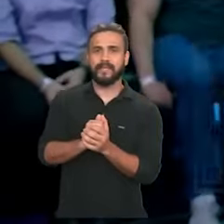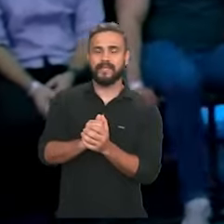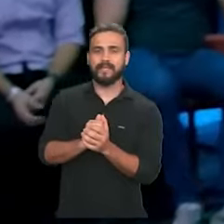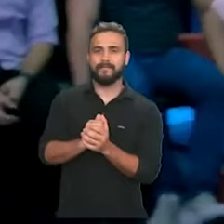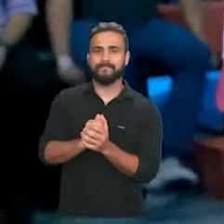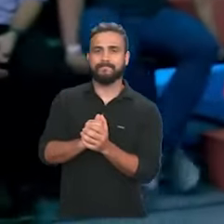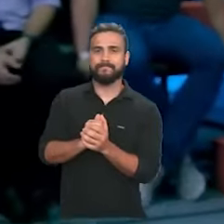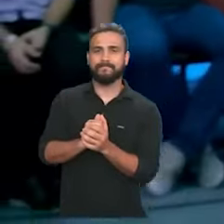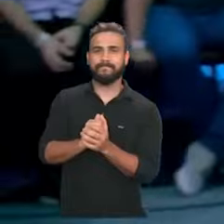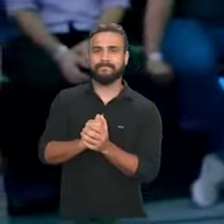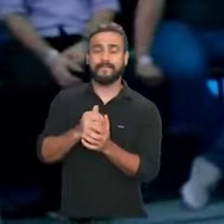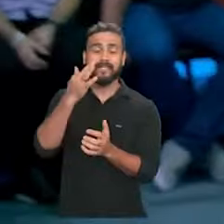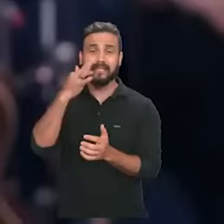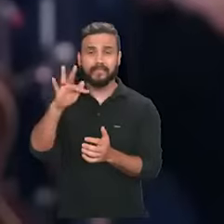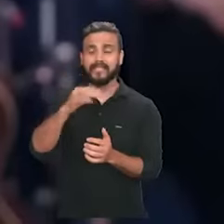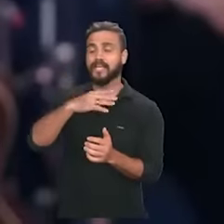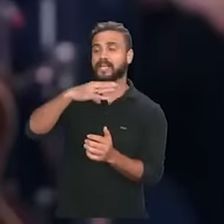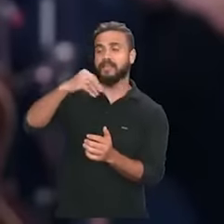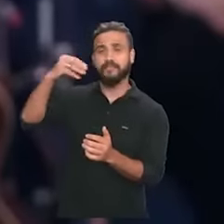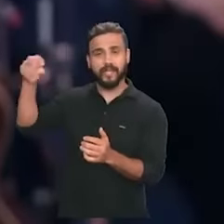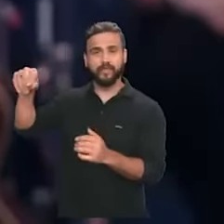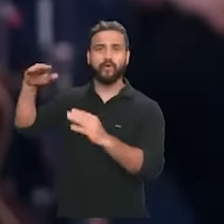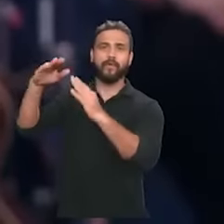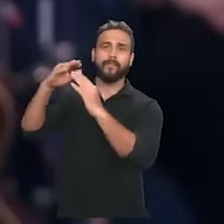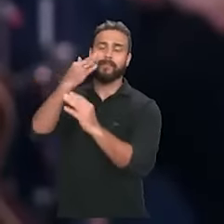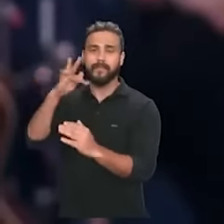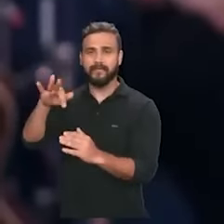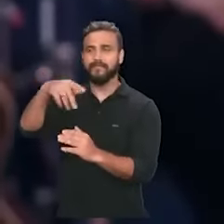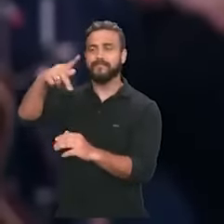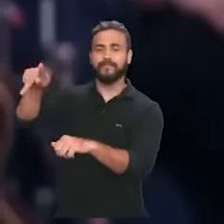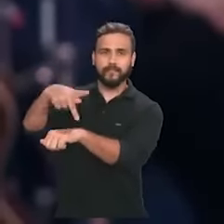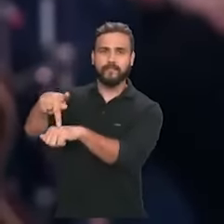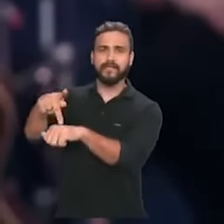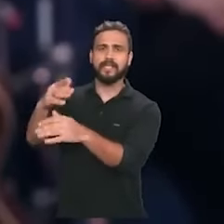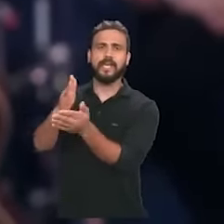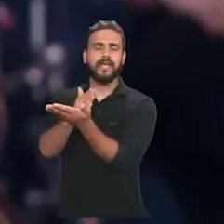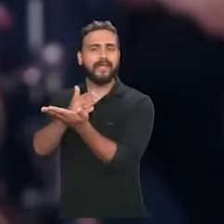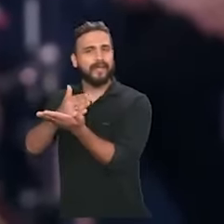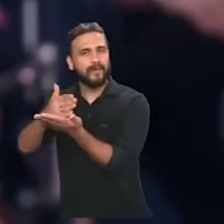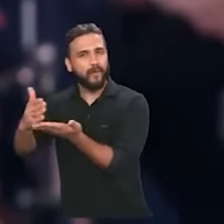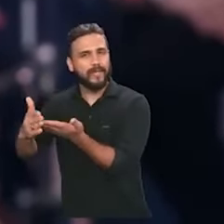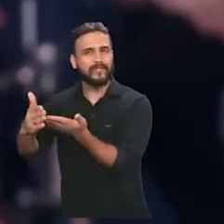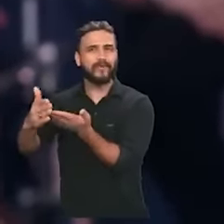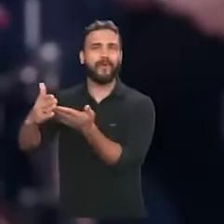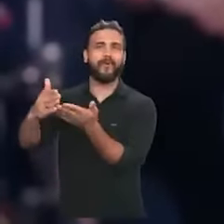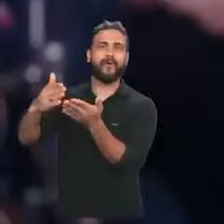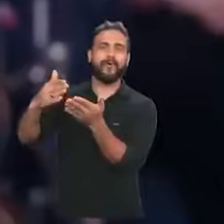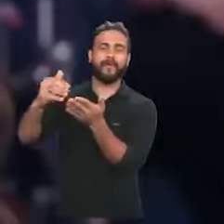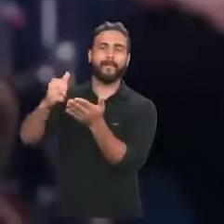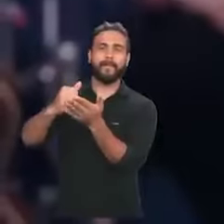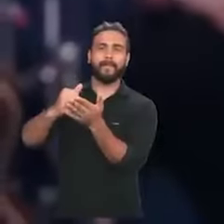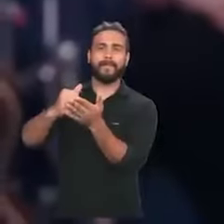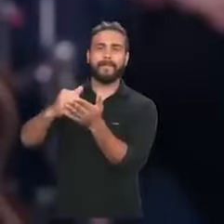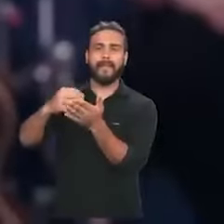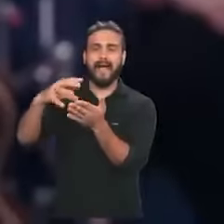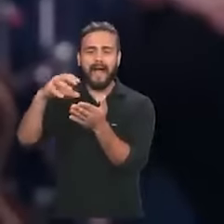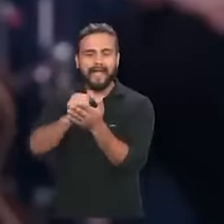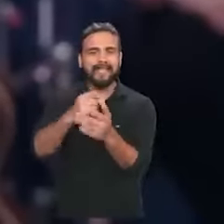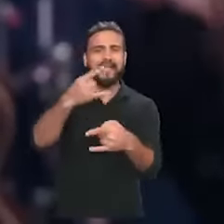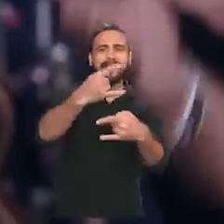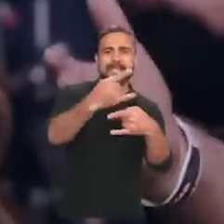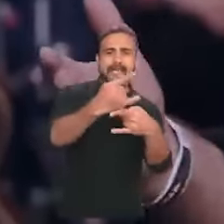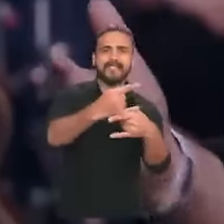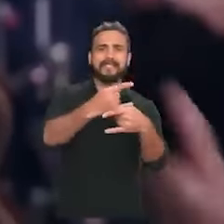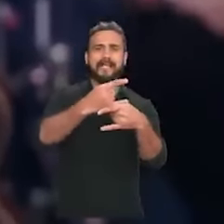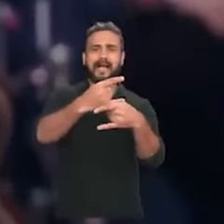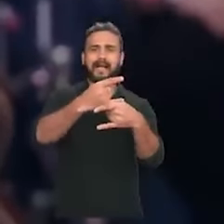eles são franceses. E eles, então, começaram a entrar em contato comigo nas lives, assim, escrevendo tudo errado, né? E eu,